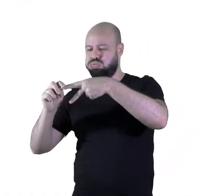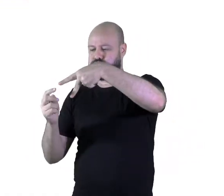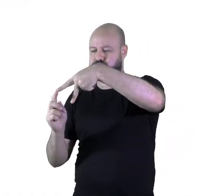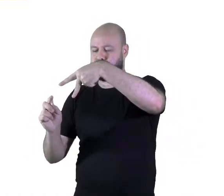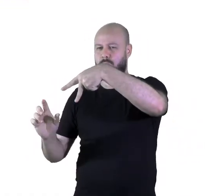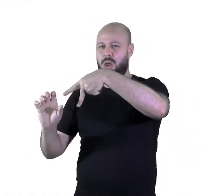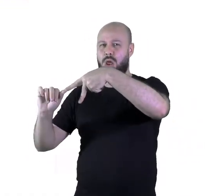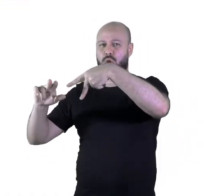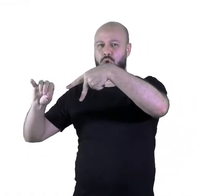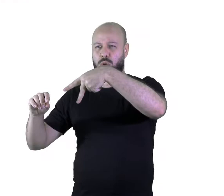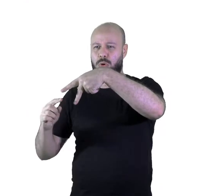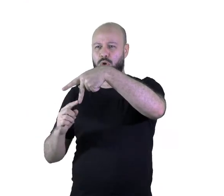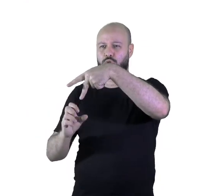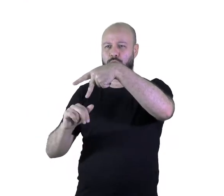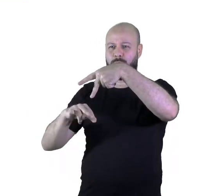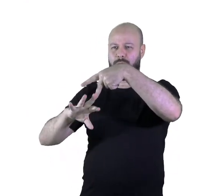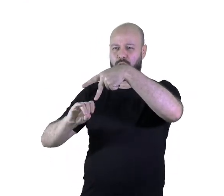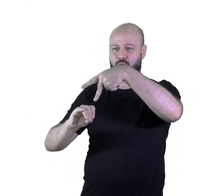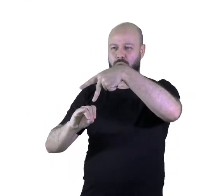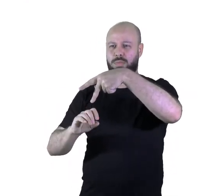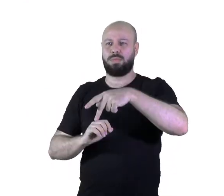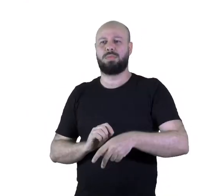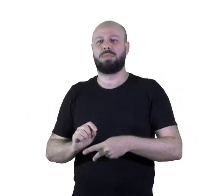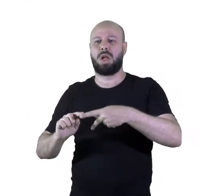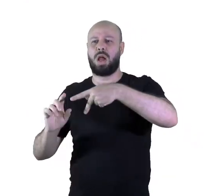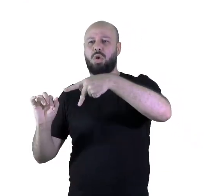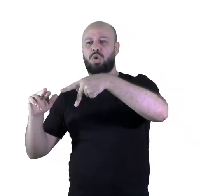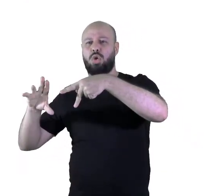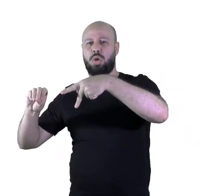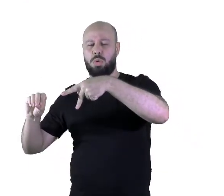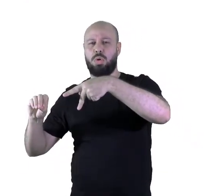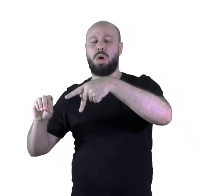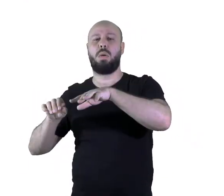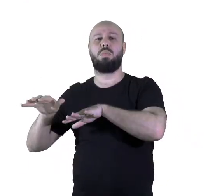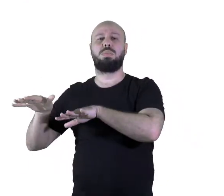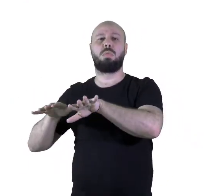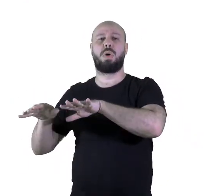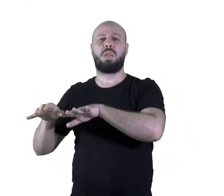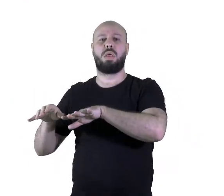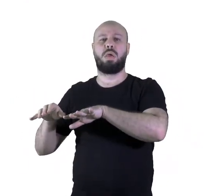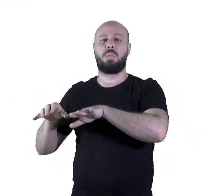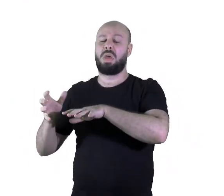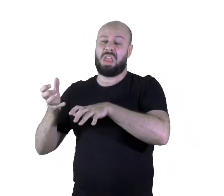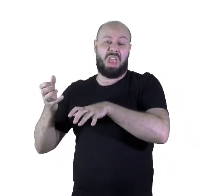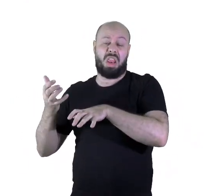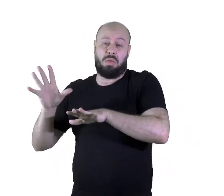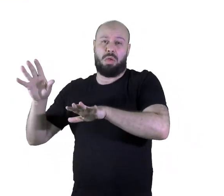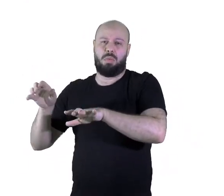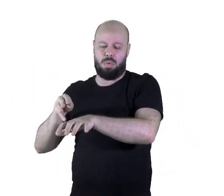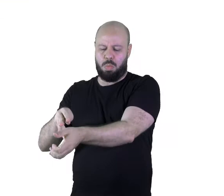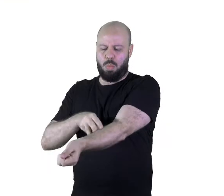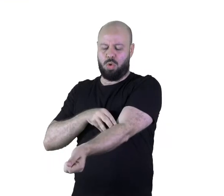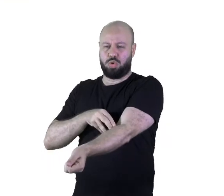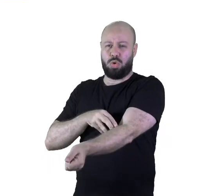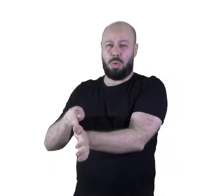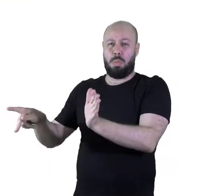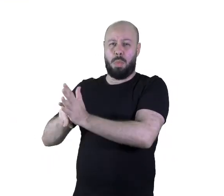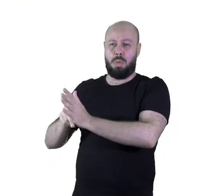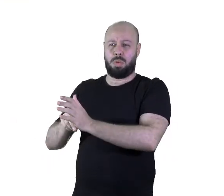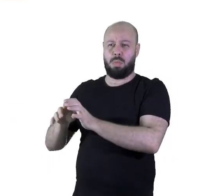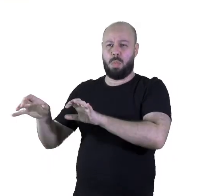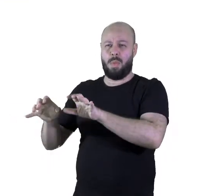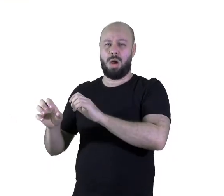somático. Não é? O sistema nervoso autônomo está relacionado com os movimentos involuntários dos músculos não estriados